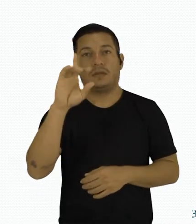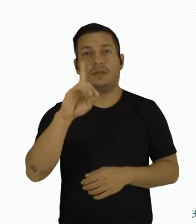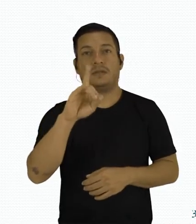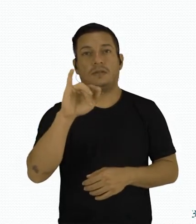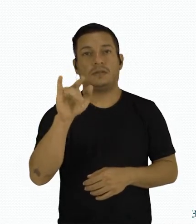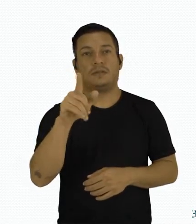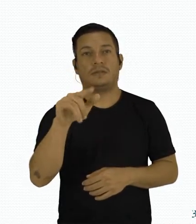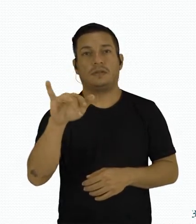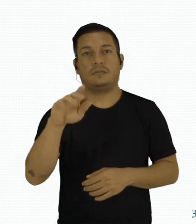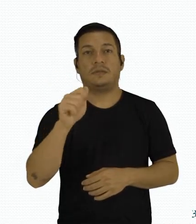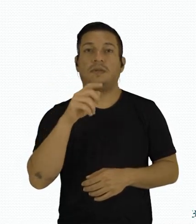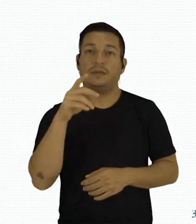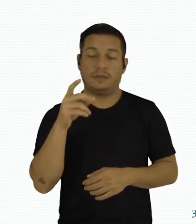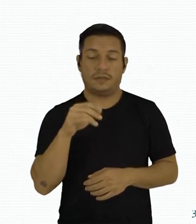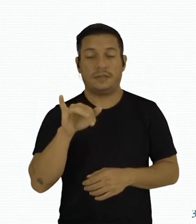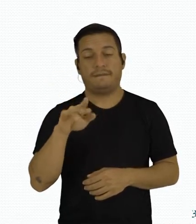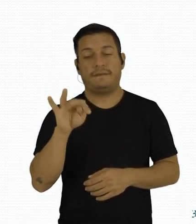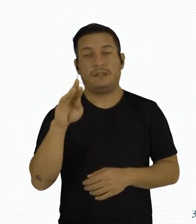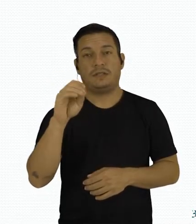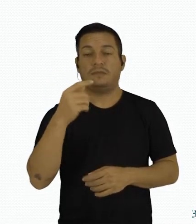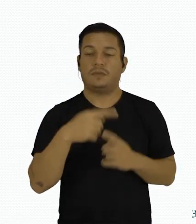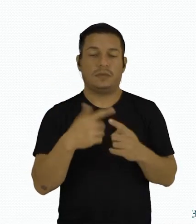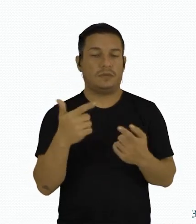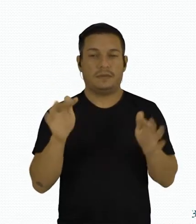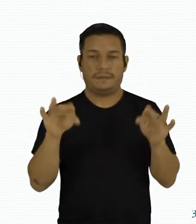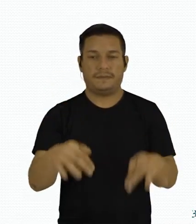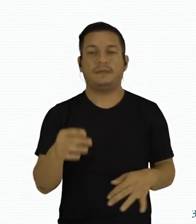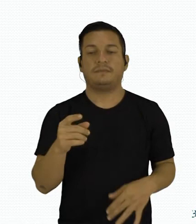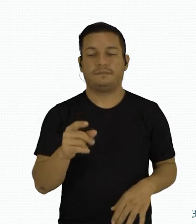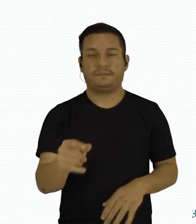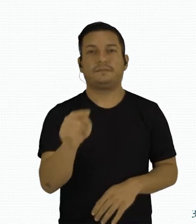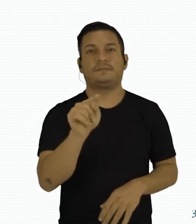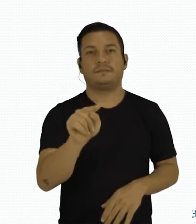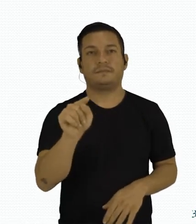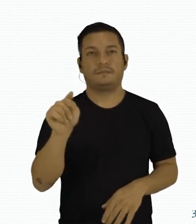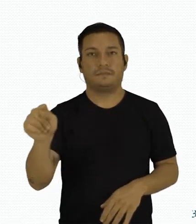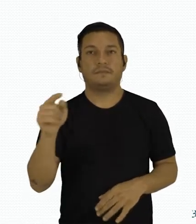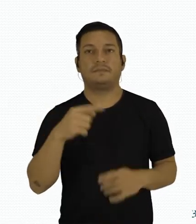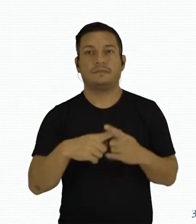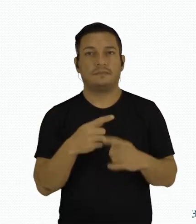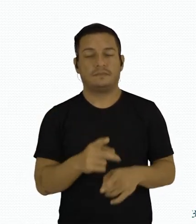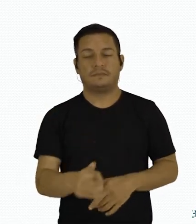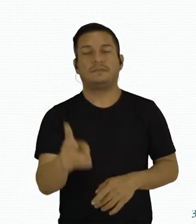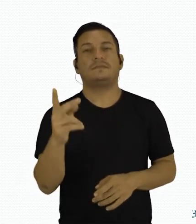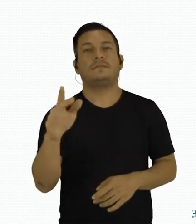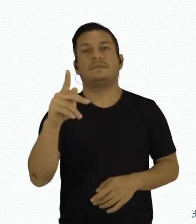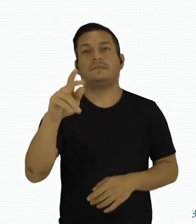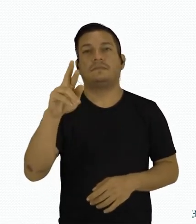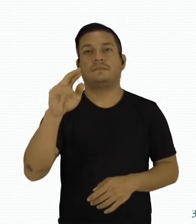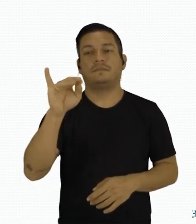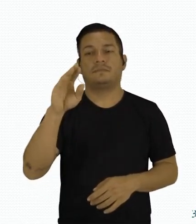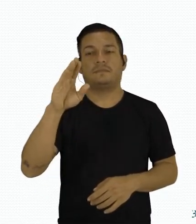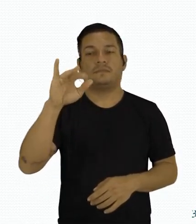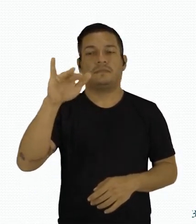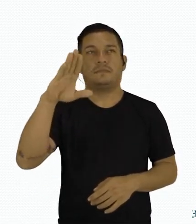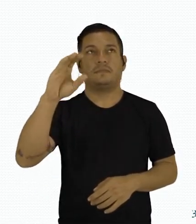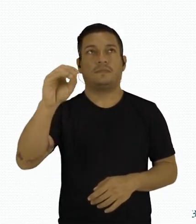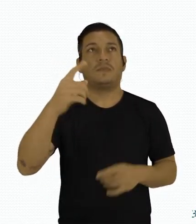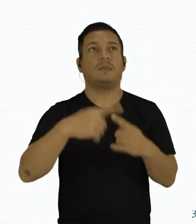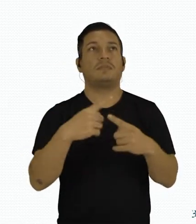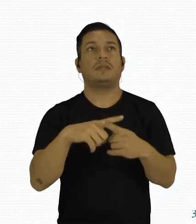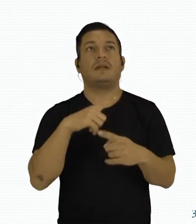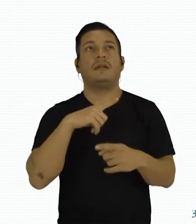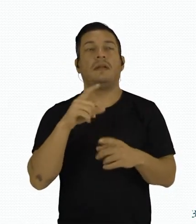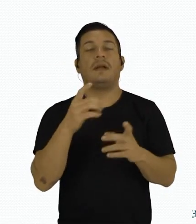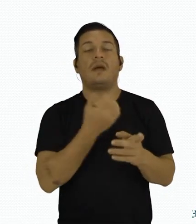né, infinitos porque não tem fim, ou seja, reticências indica que as casas continuam, e periódico porque certas partes